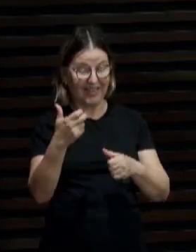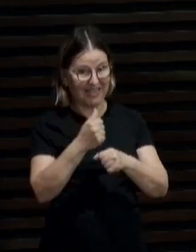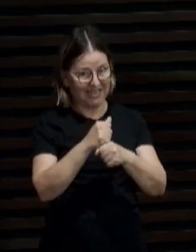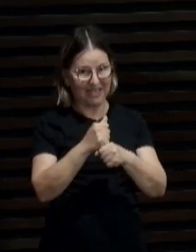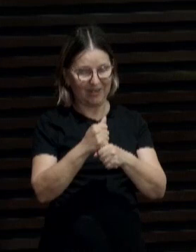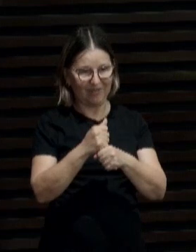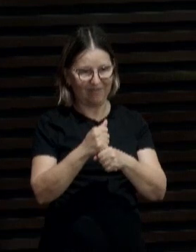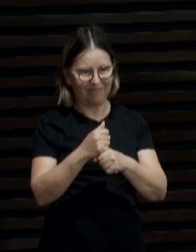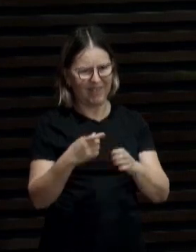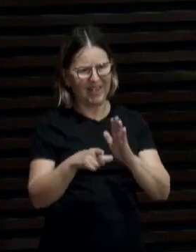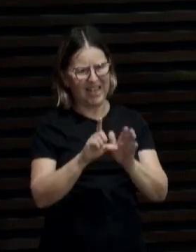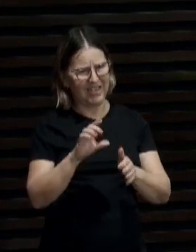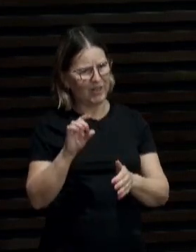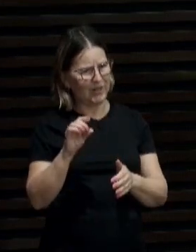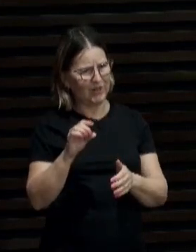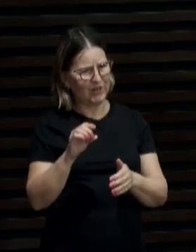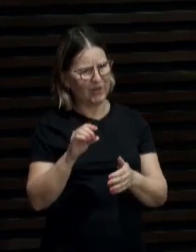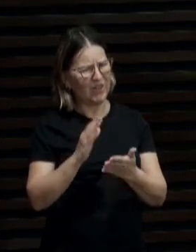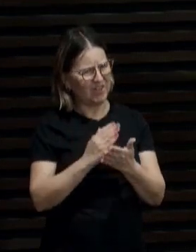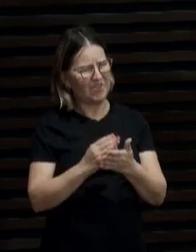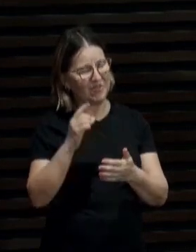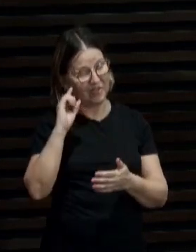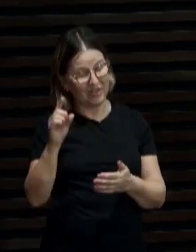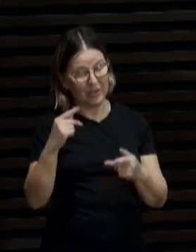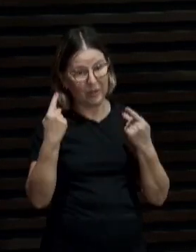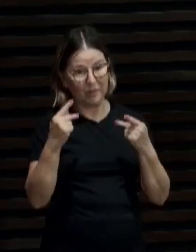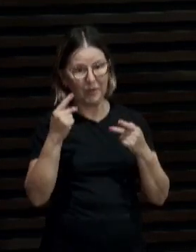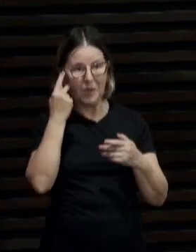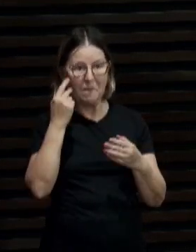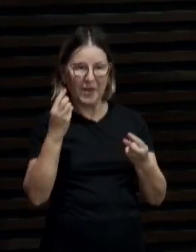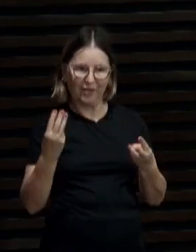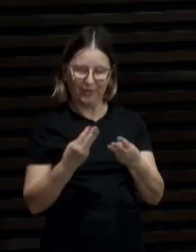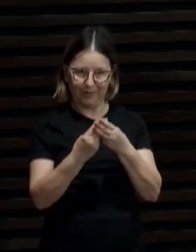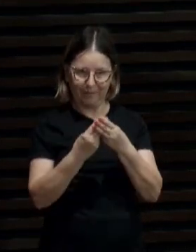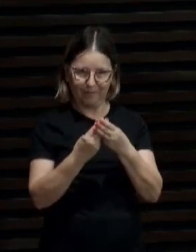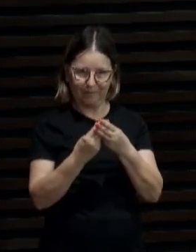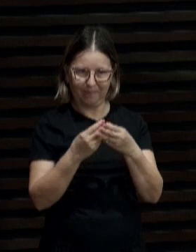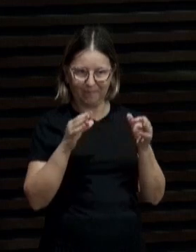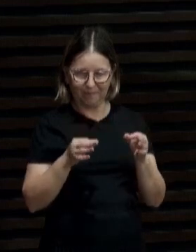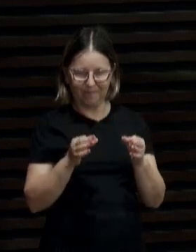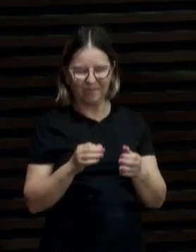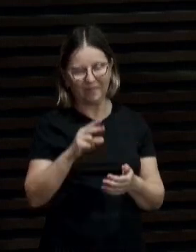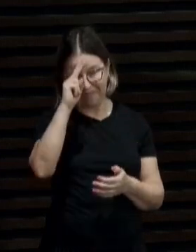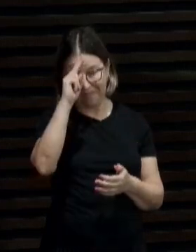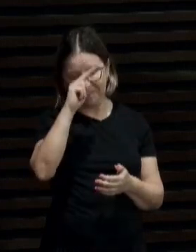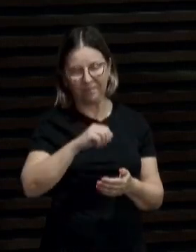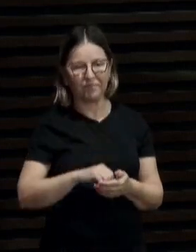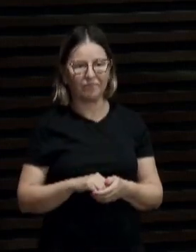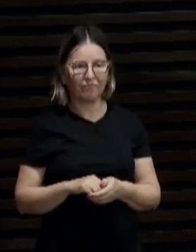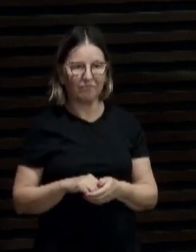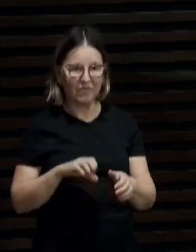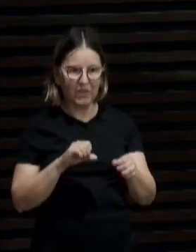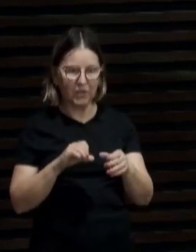apenas alguns dias. E ele pregou a judeus. Guardem isso. Ensinando